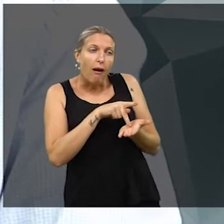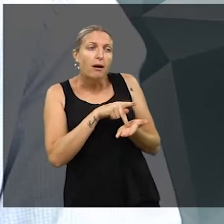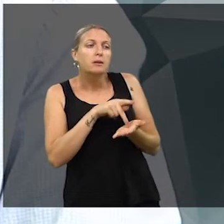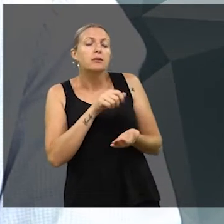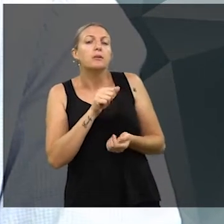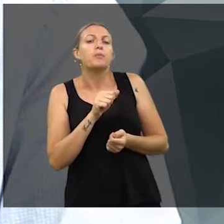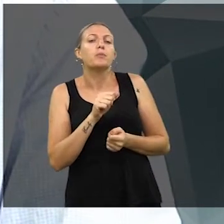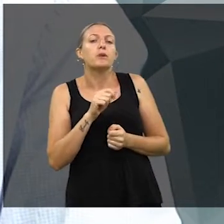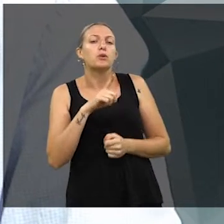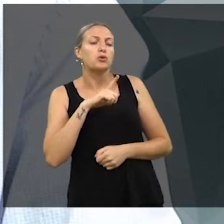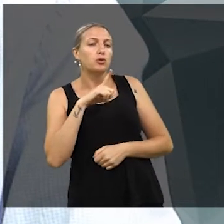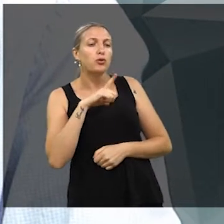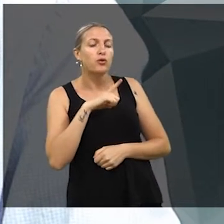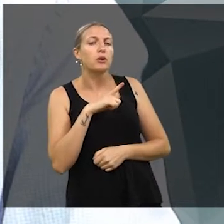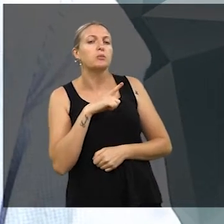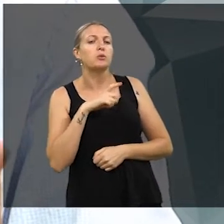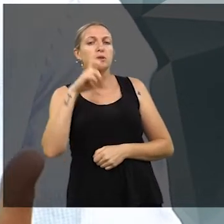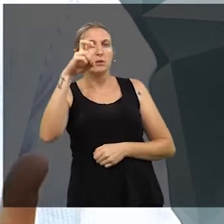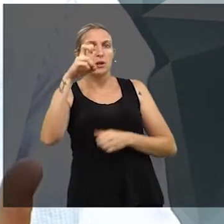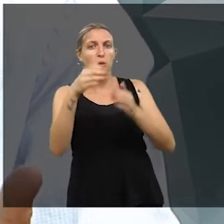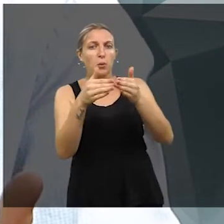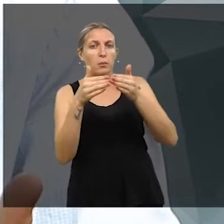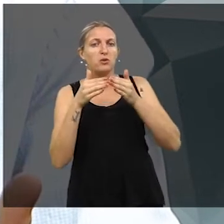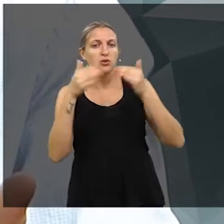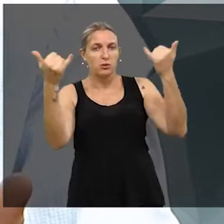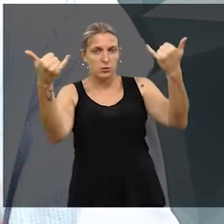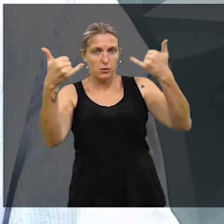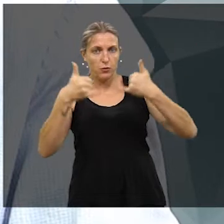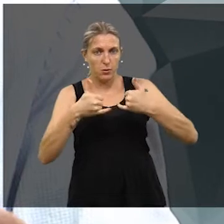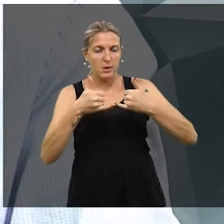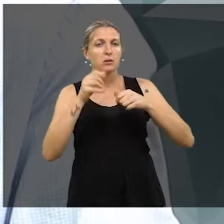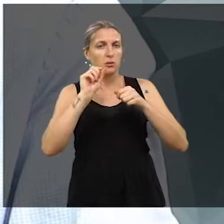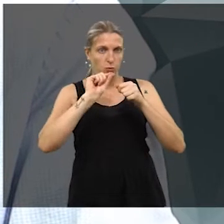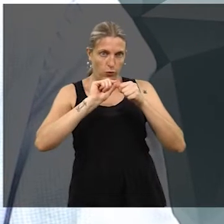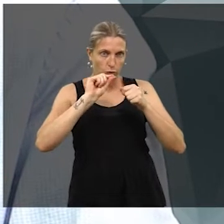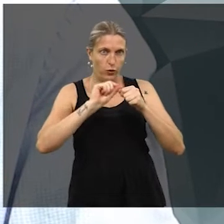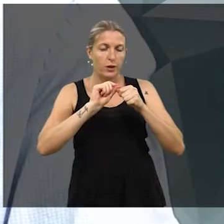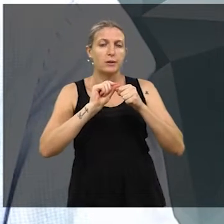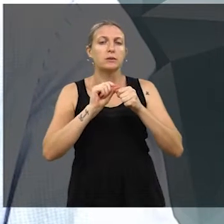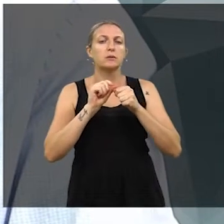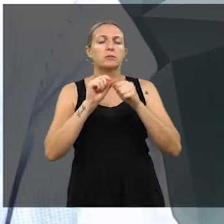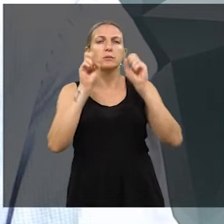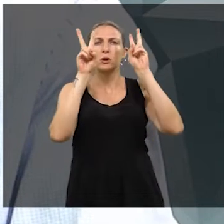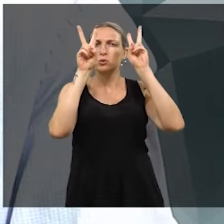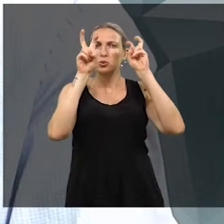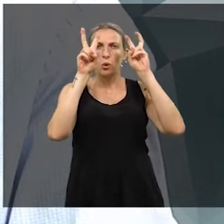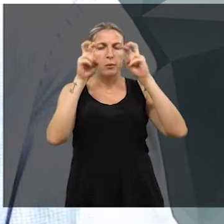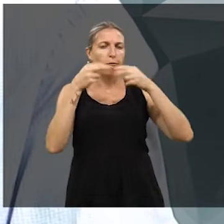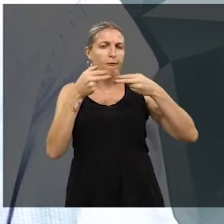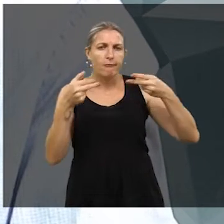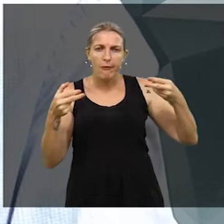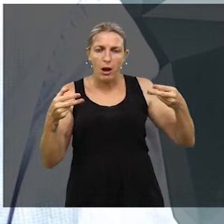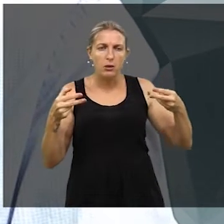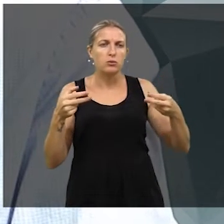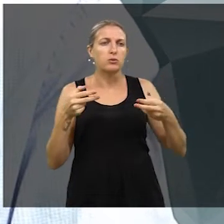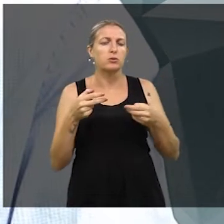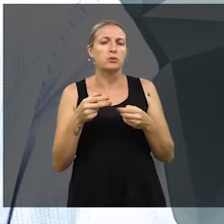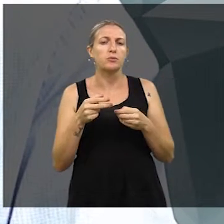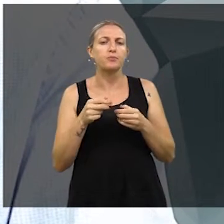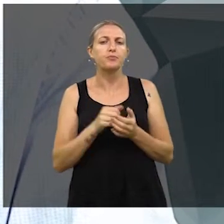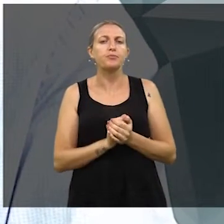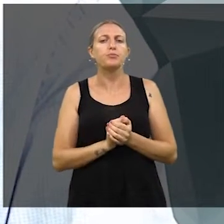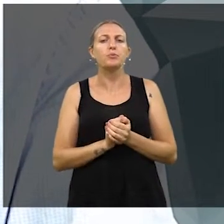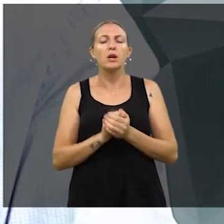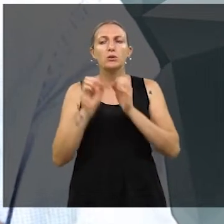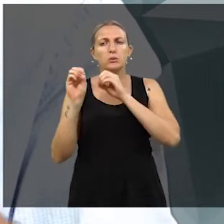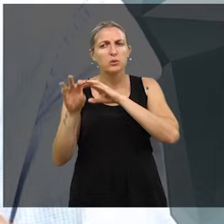nos assistindo, nós tivemos aí 5 pedidos de informações que a gente fez, né, ligados aí a vários setores, a questão da